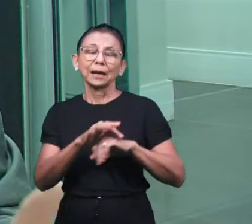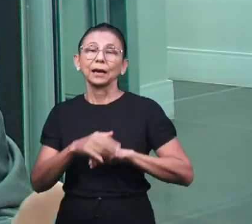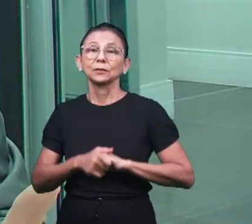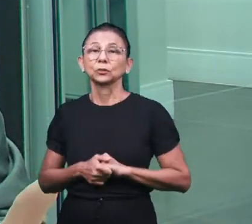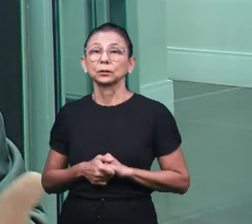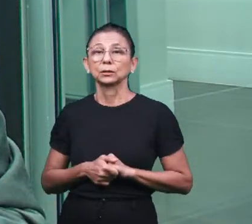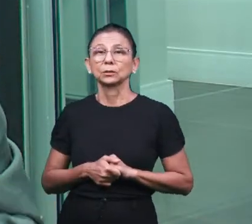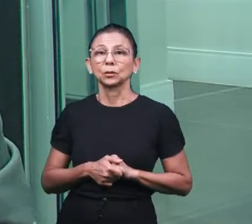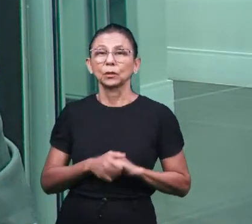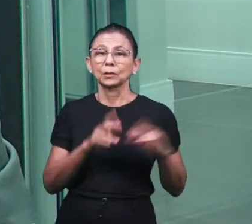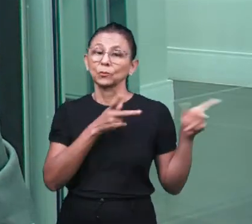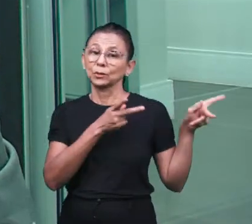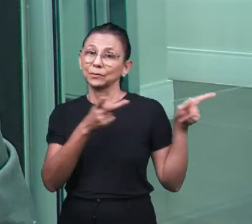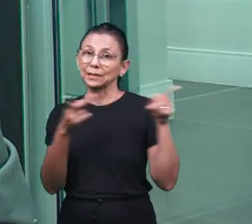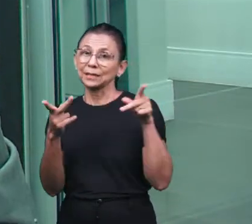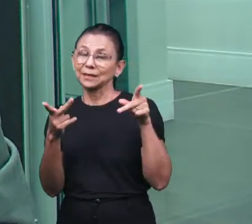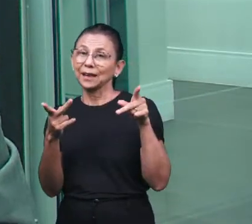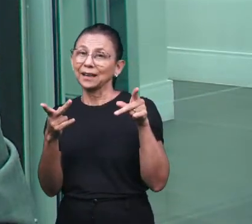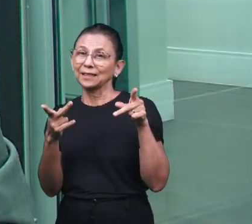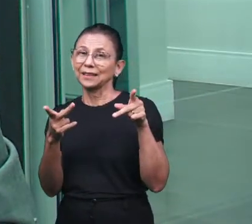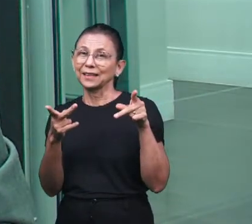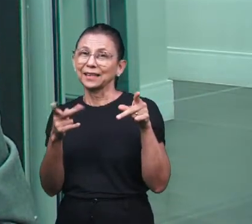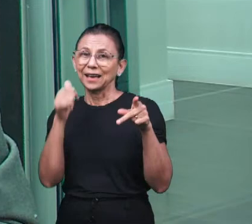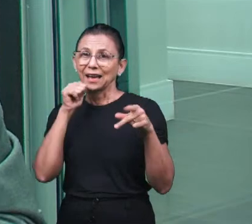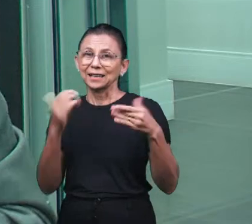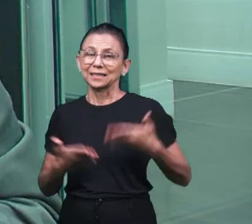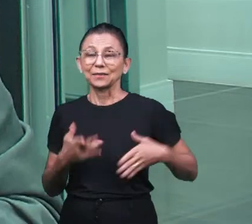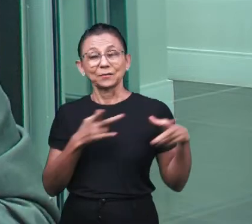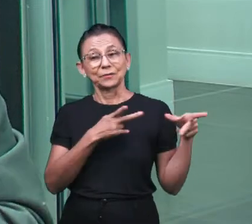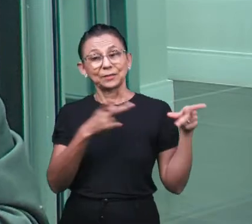eu vou perder a visita das senhoras, né? Você vê a